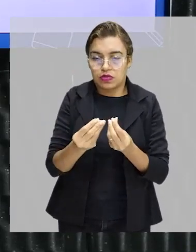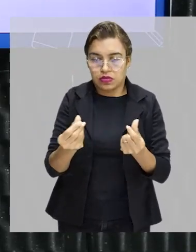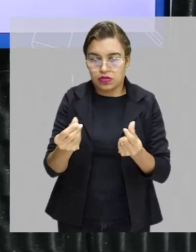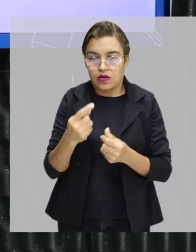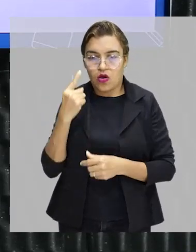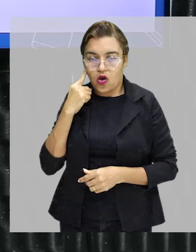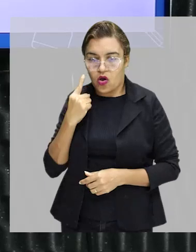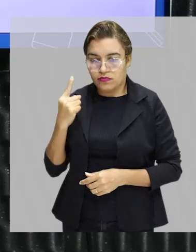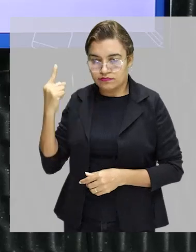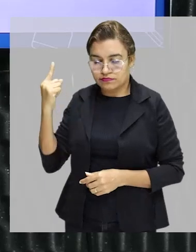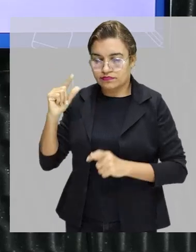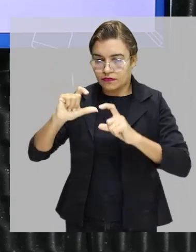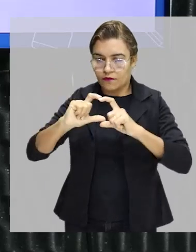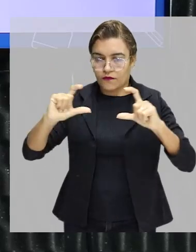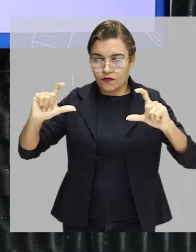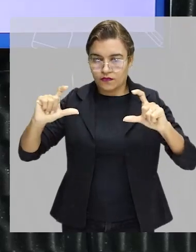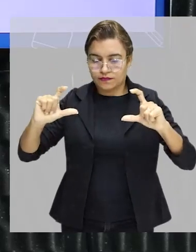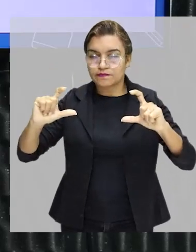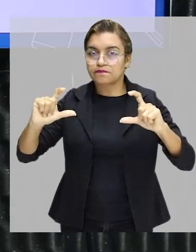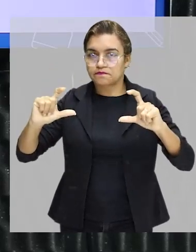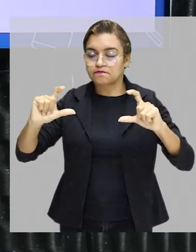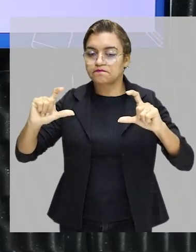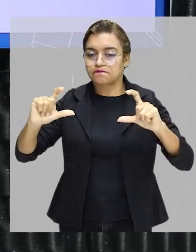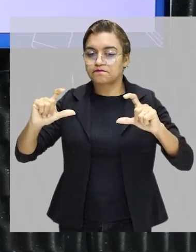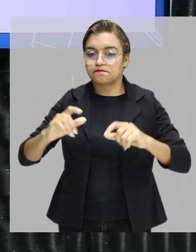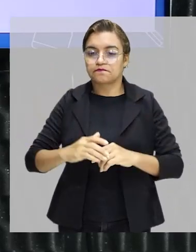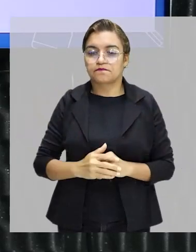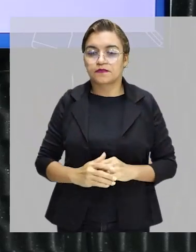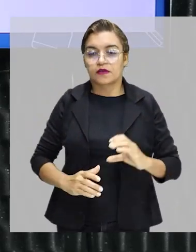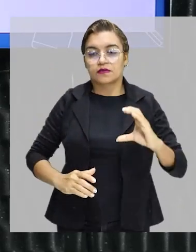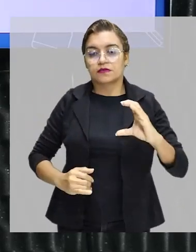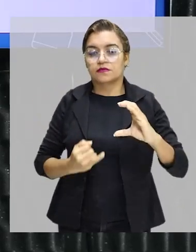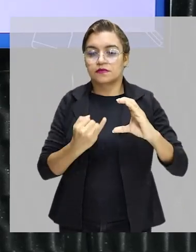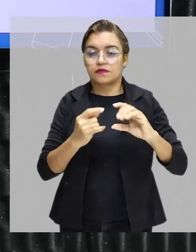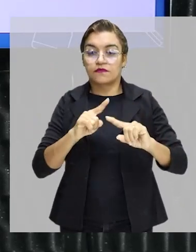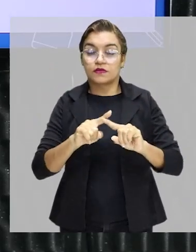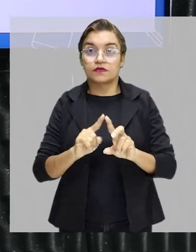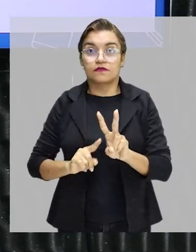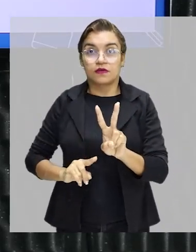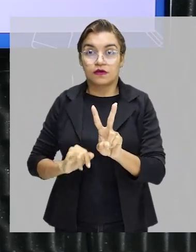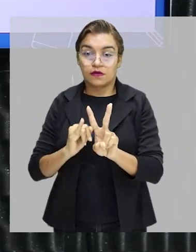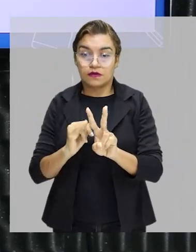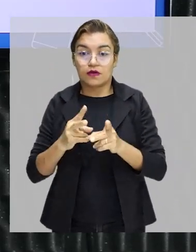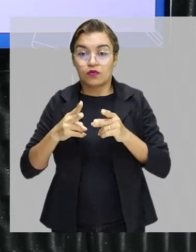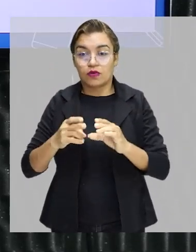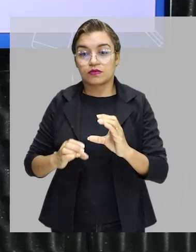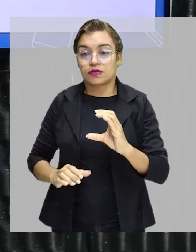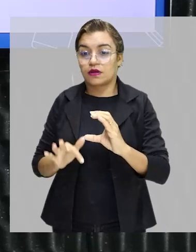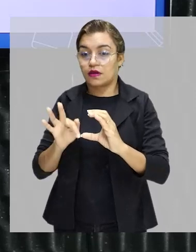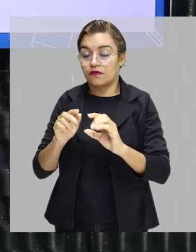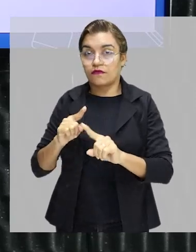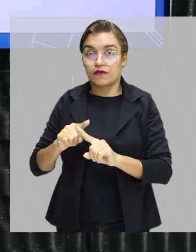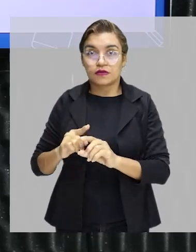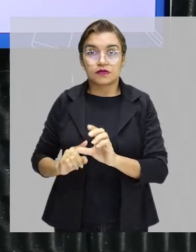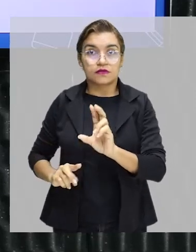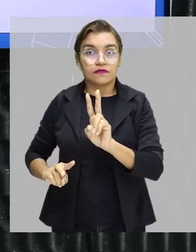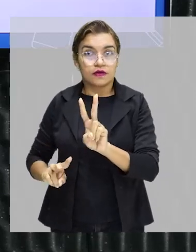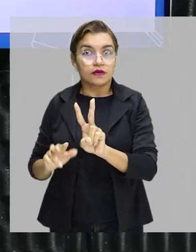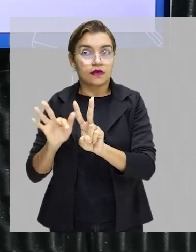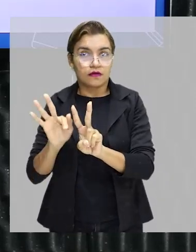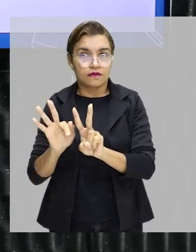a CF vezes VF. Concentração inicial, volume inicial, igual concentração final vezes o volume